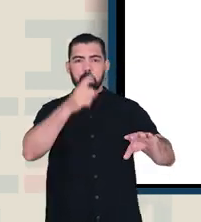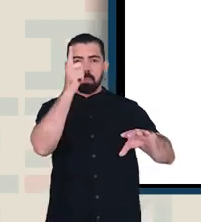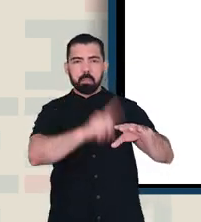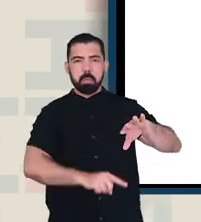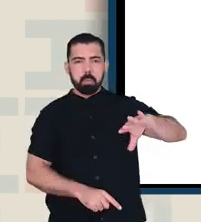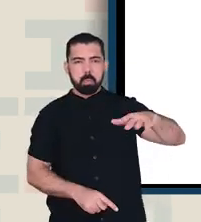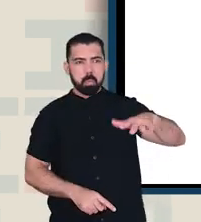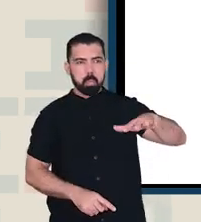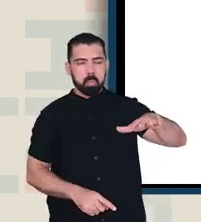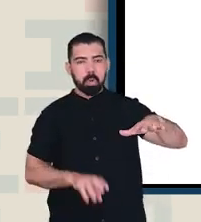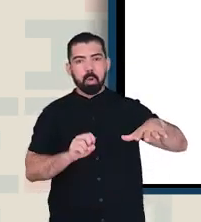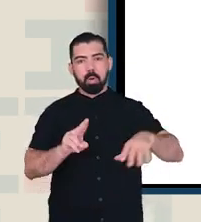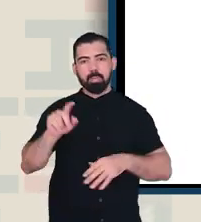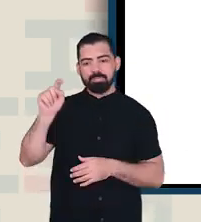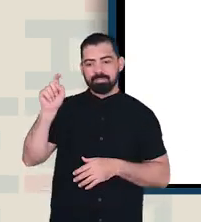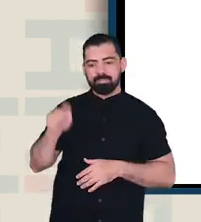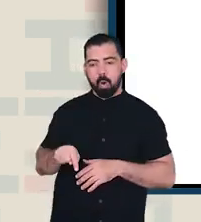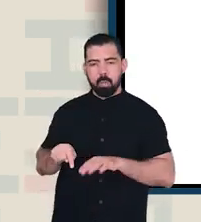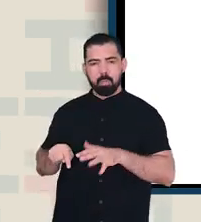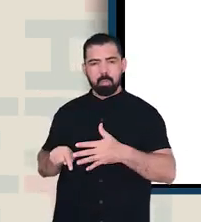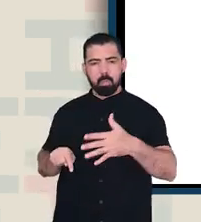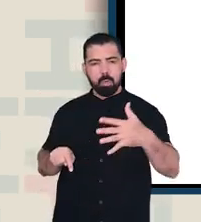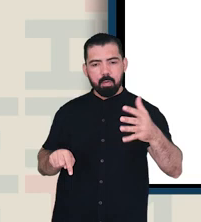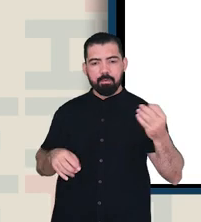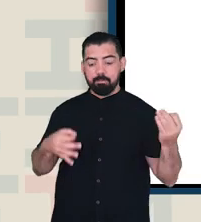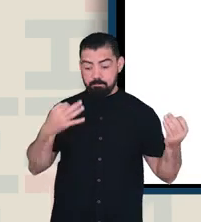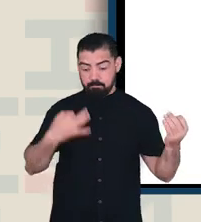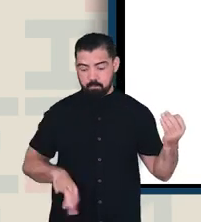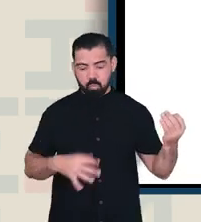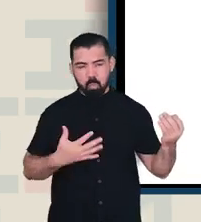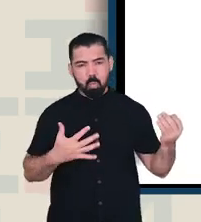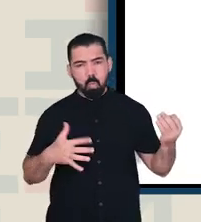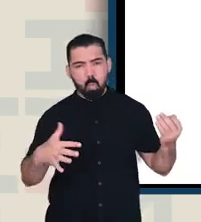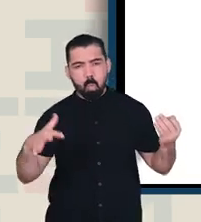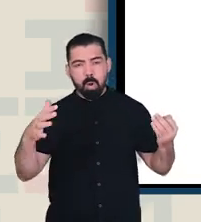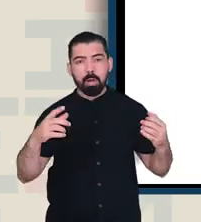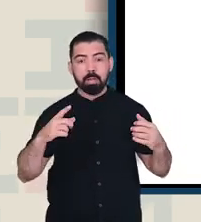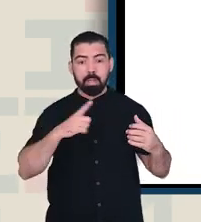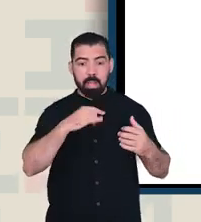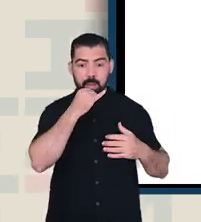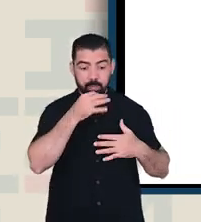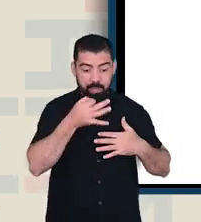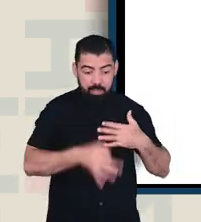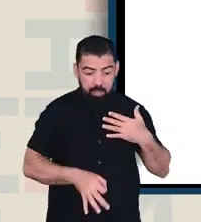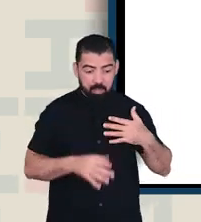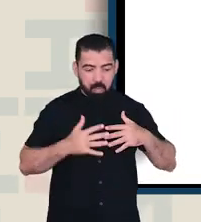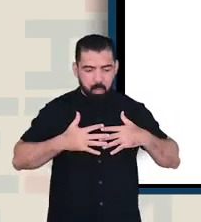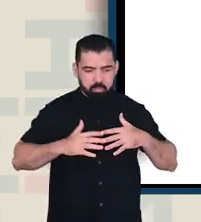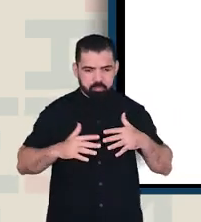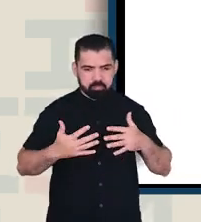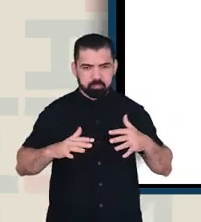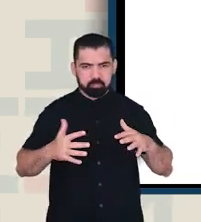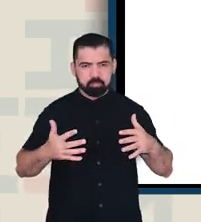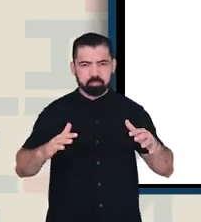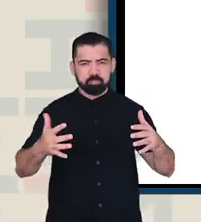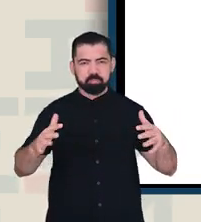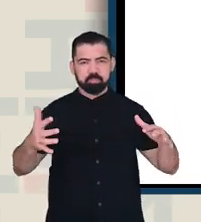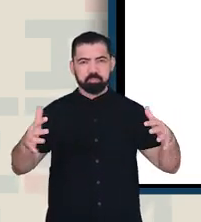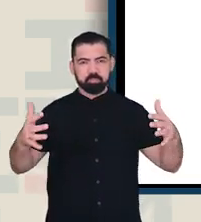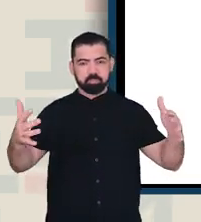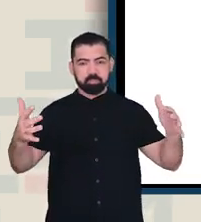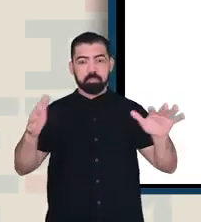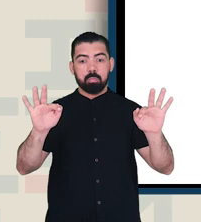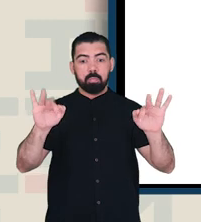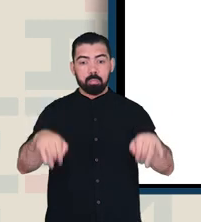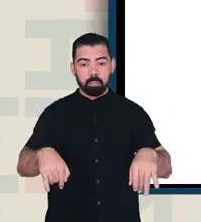um piano, um violão, essas coisas que tocam uma corda, tocam uma nota, deixa que ela